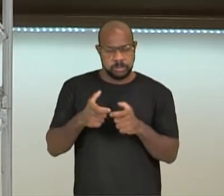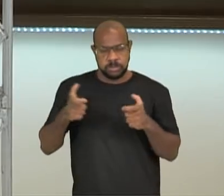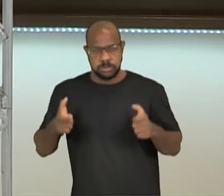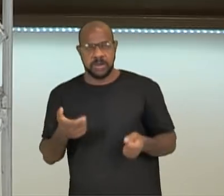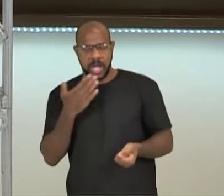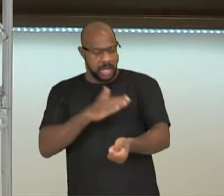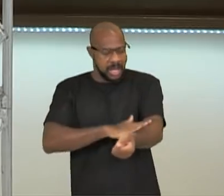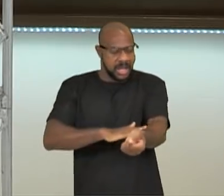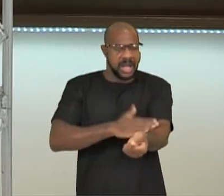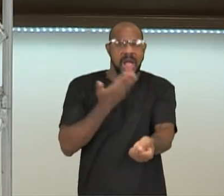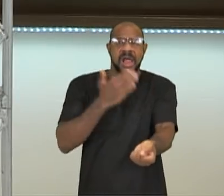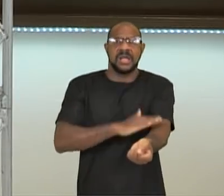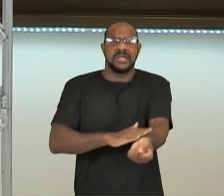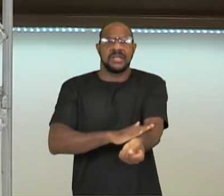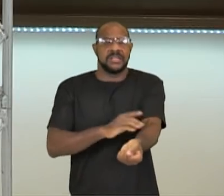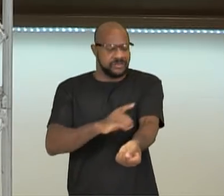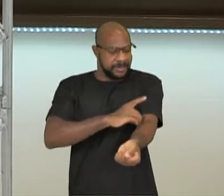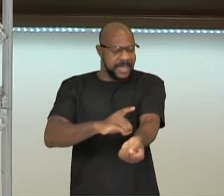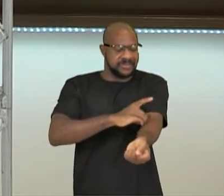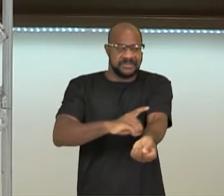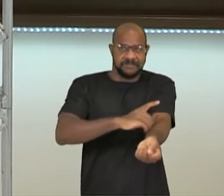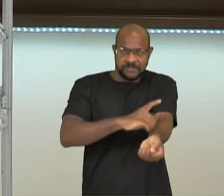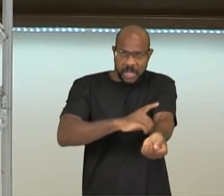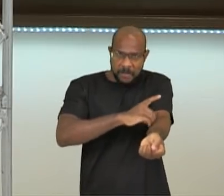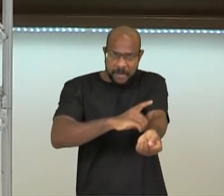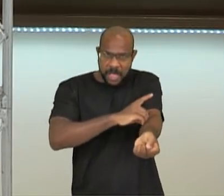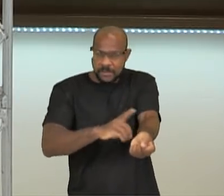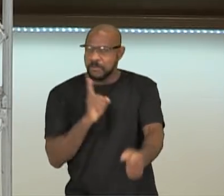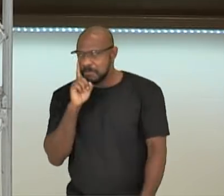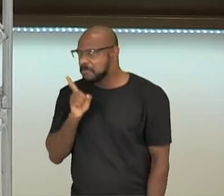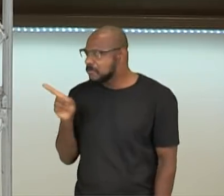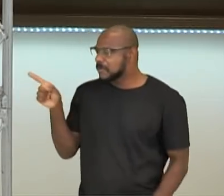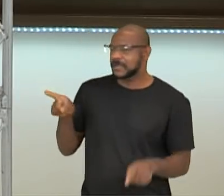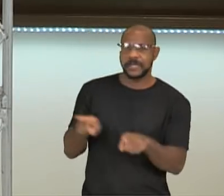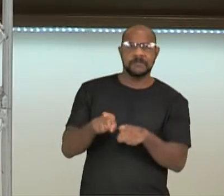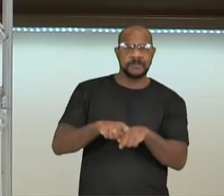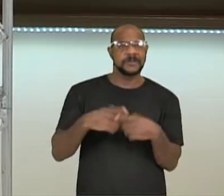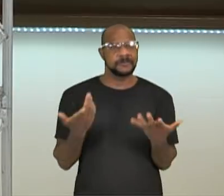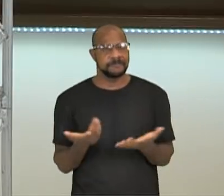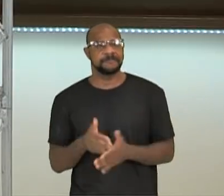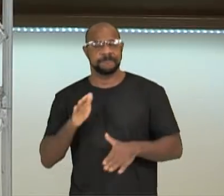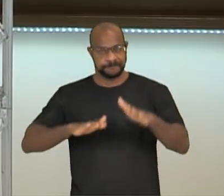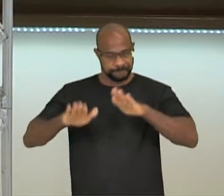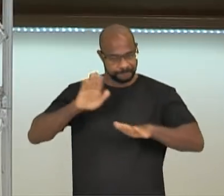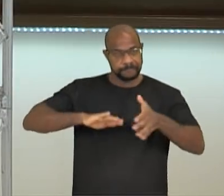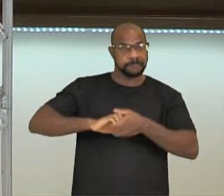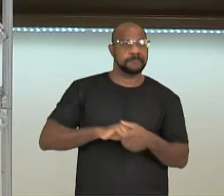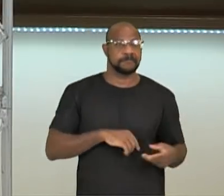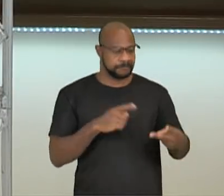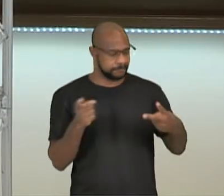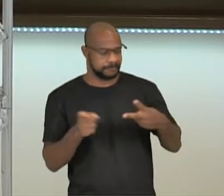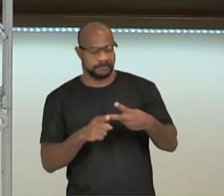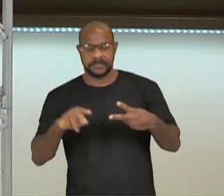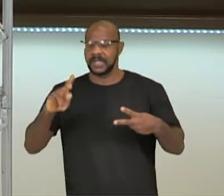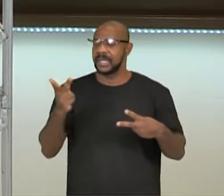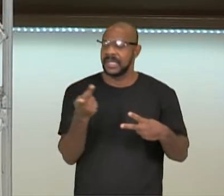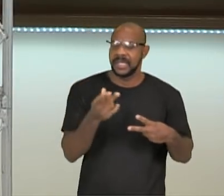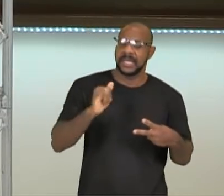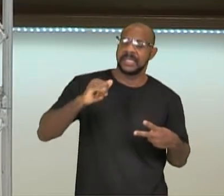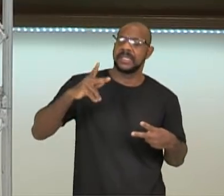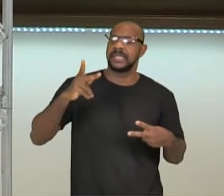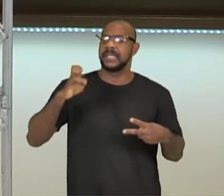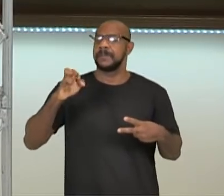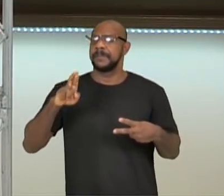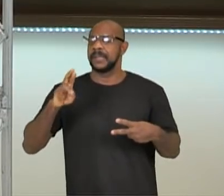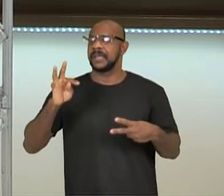com maus hábitos alimentares, as chances da pessoa ter diabetes aumenta. A hipertensão, a pressão alta,